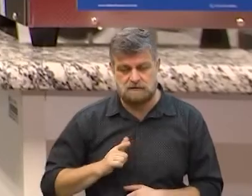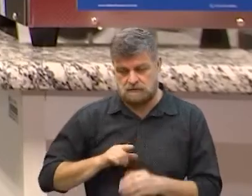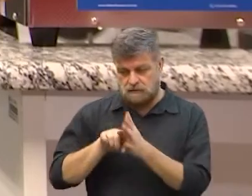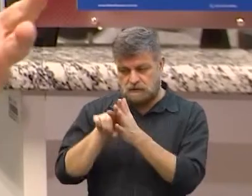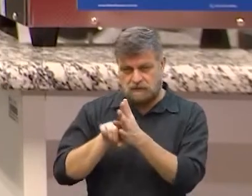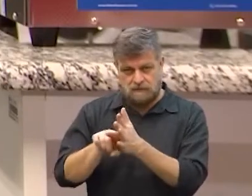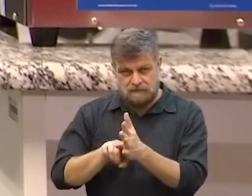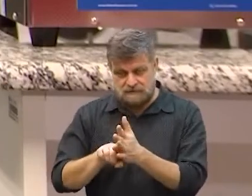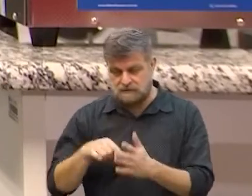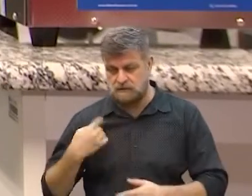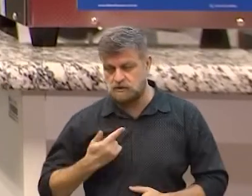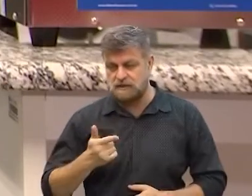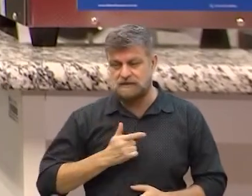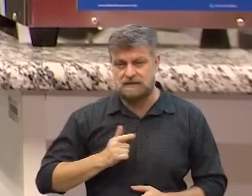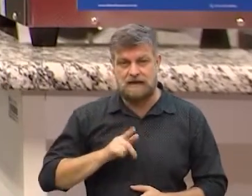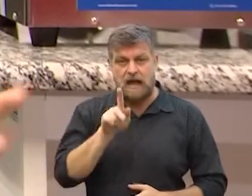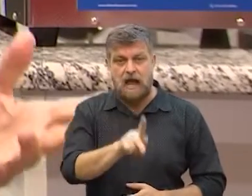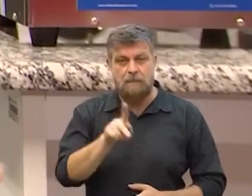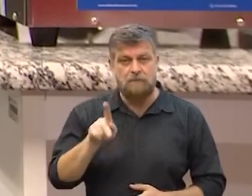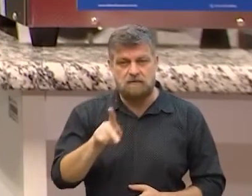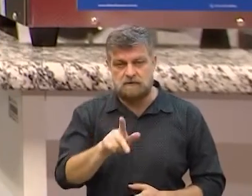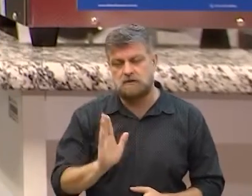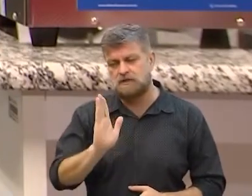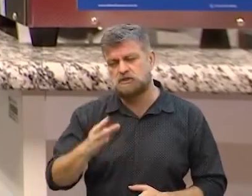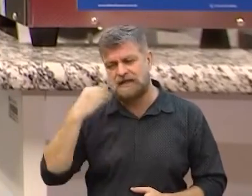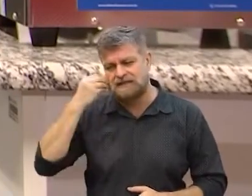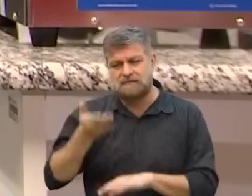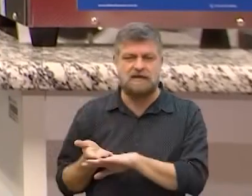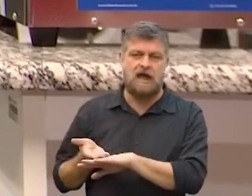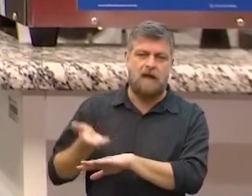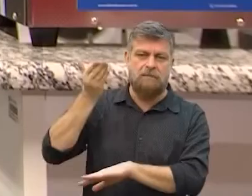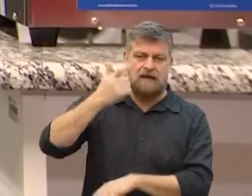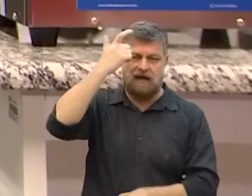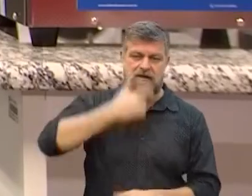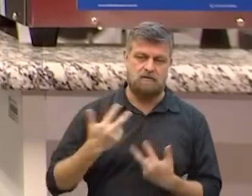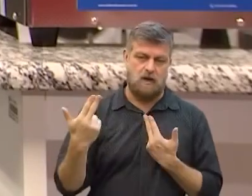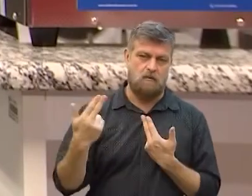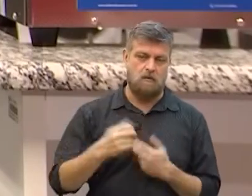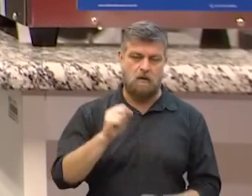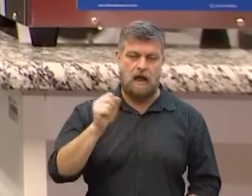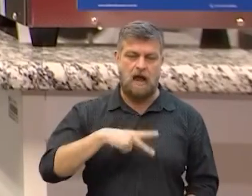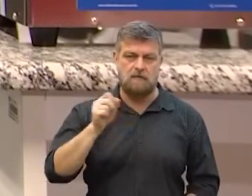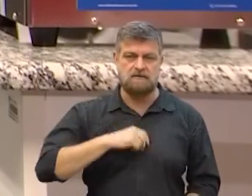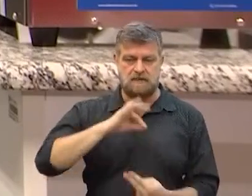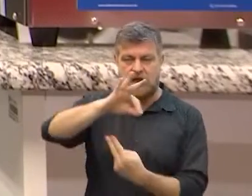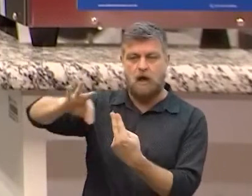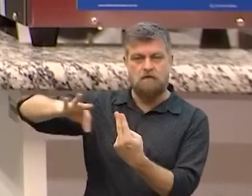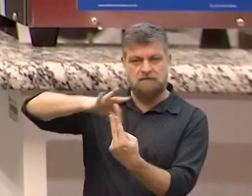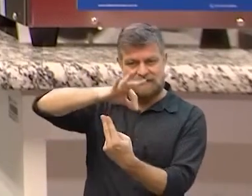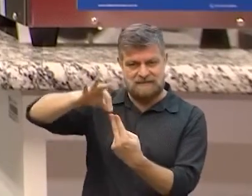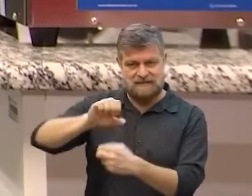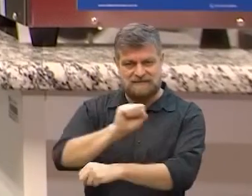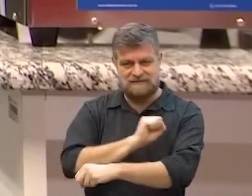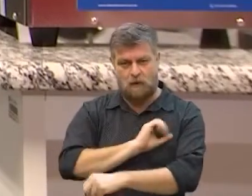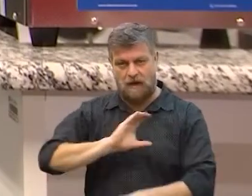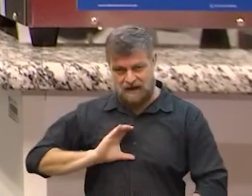pesquisadores, nós temos esses professores sêniores, que são pessoas mais experientes. Por exemplo, eu sou um professor aposentado da UFSCar, tem